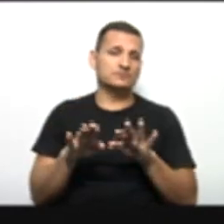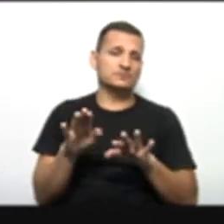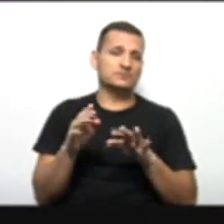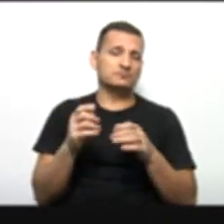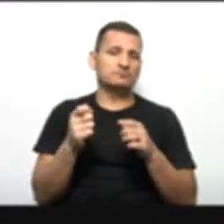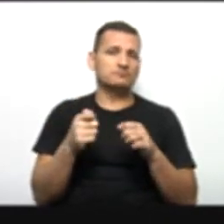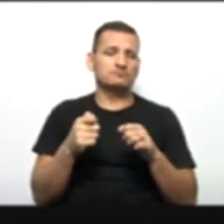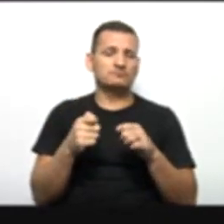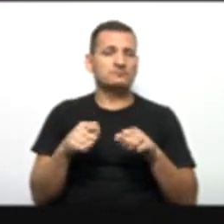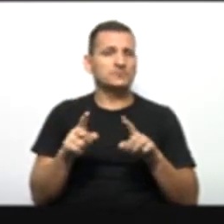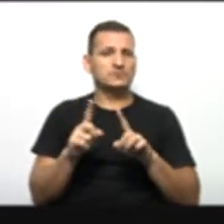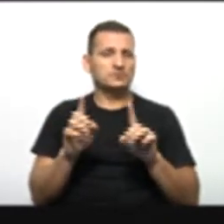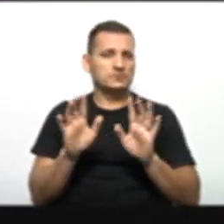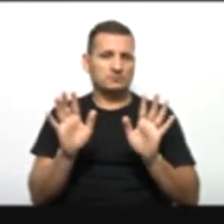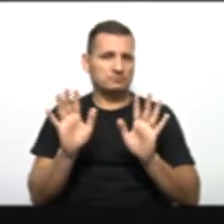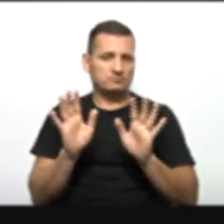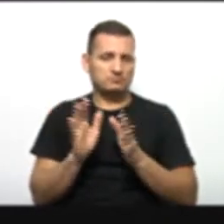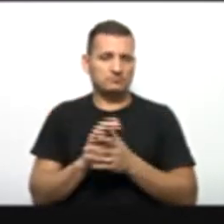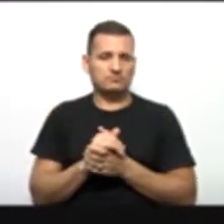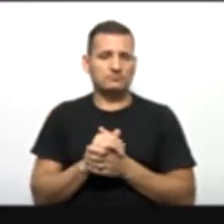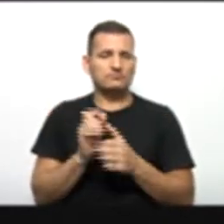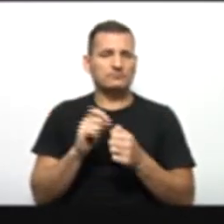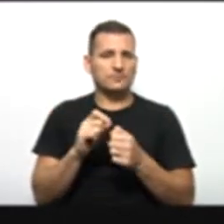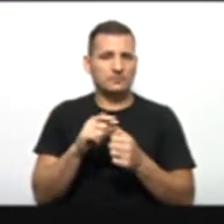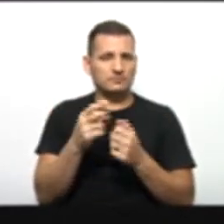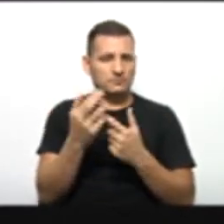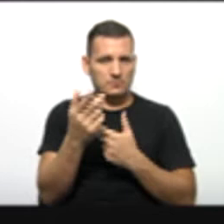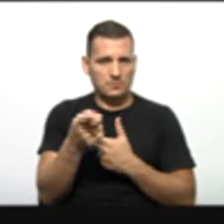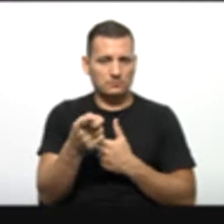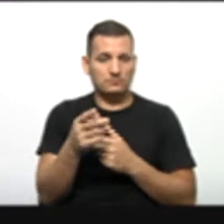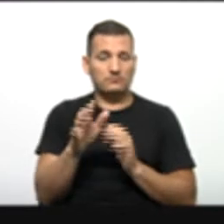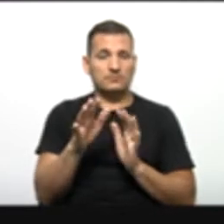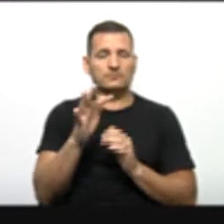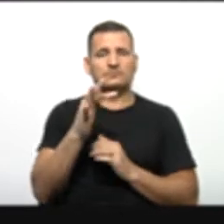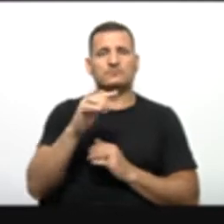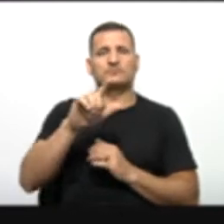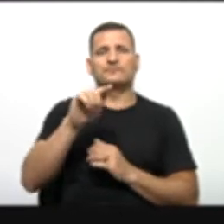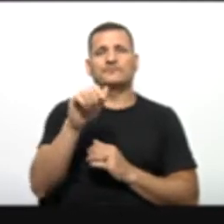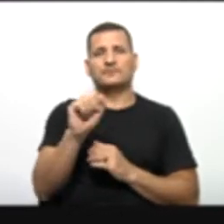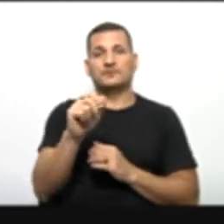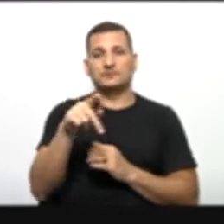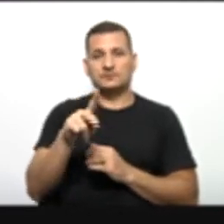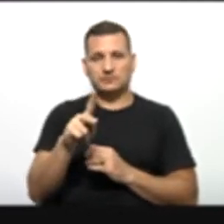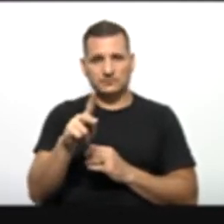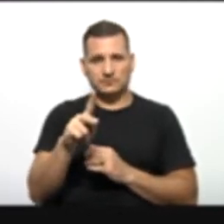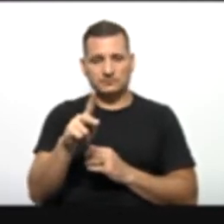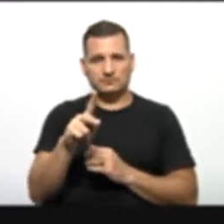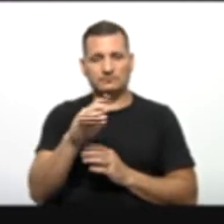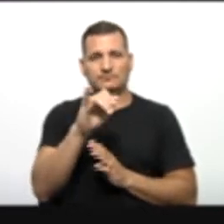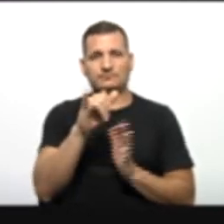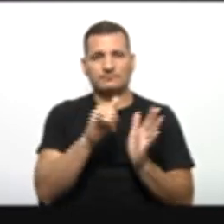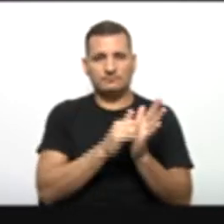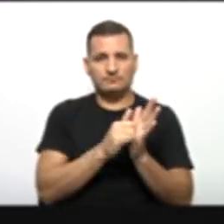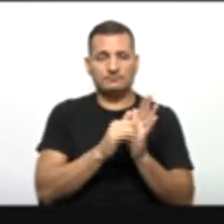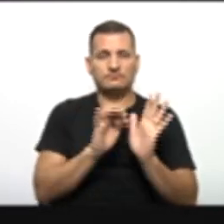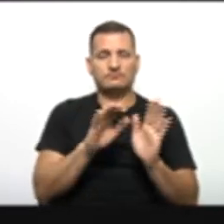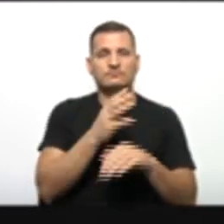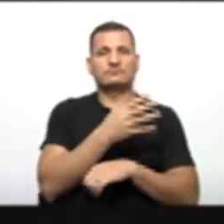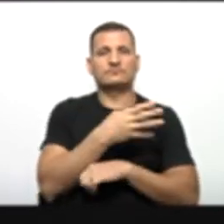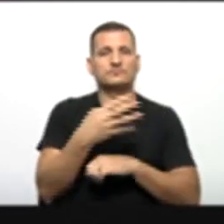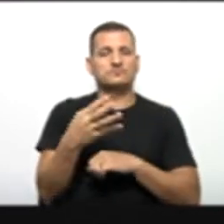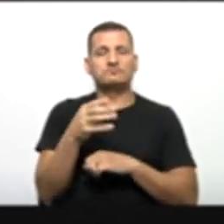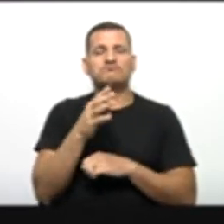fazer o que nós vamos fazer agora mesmo com o flash instalado na máquina windows 10 não